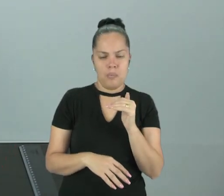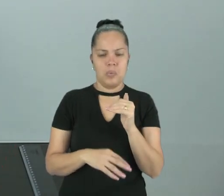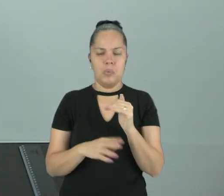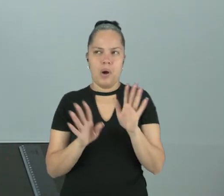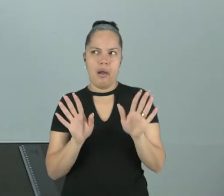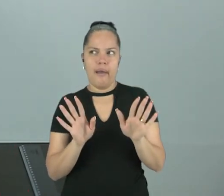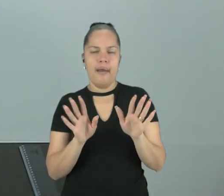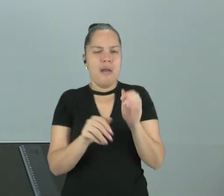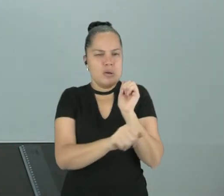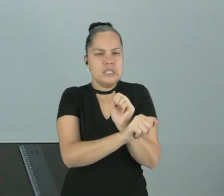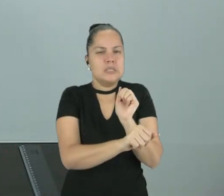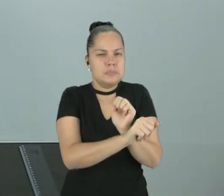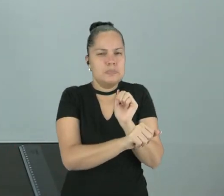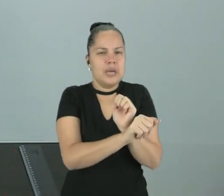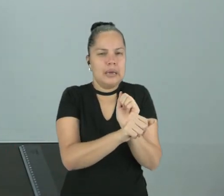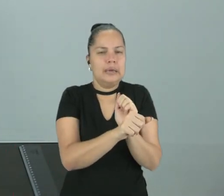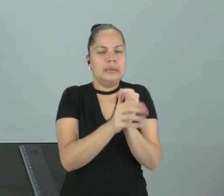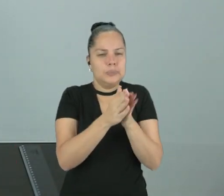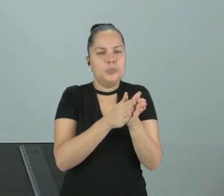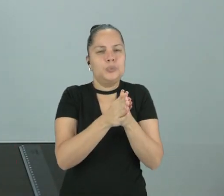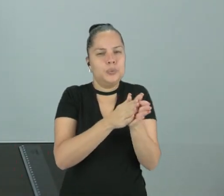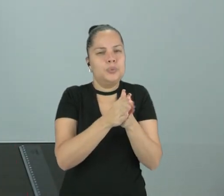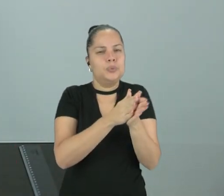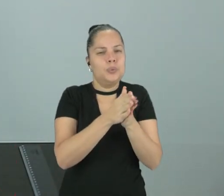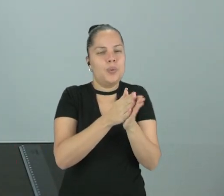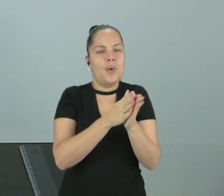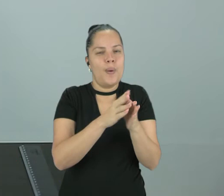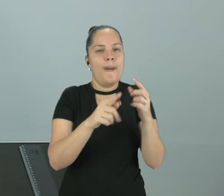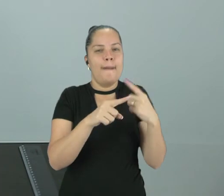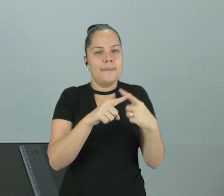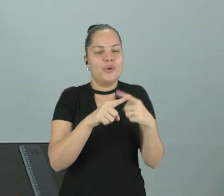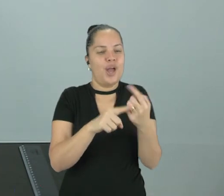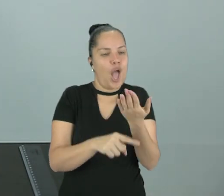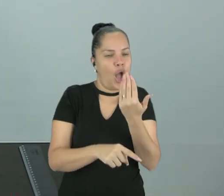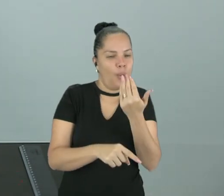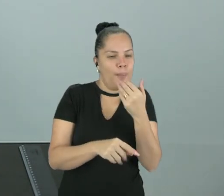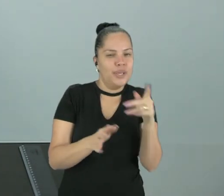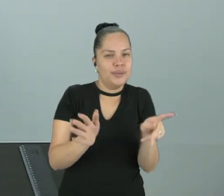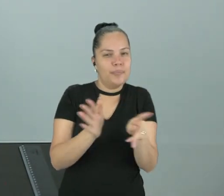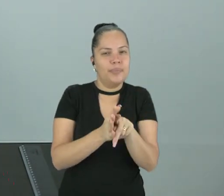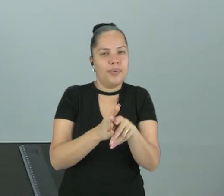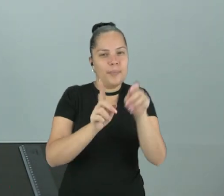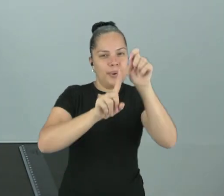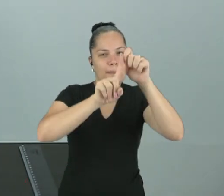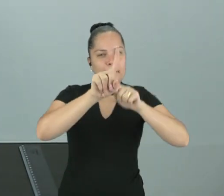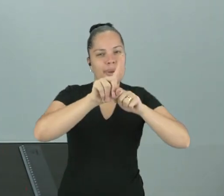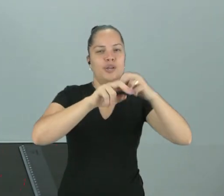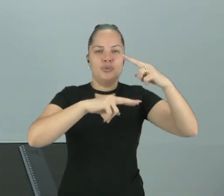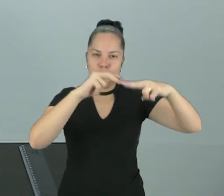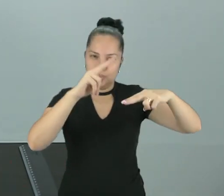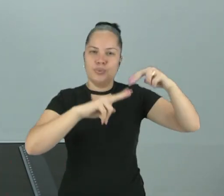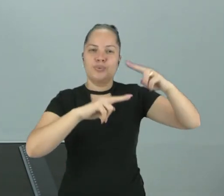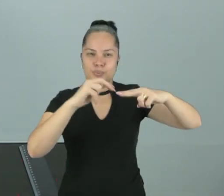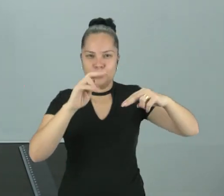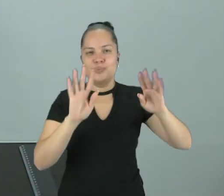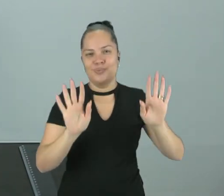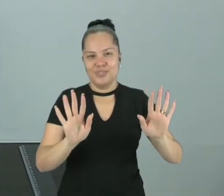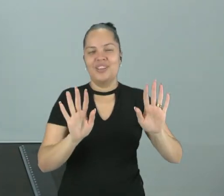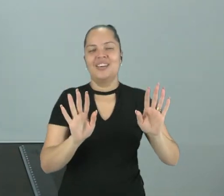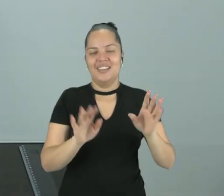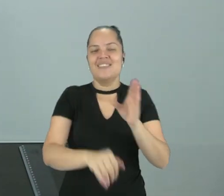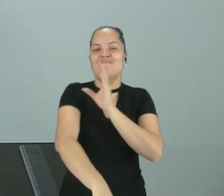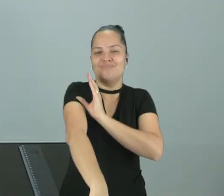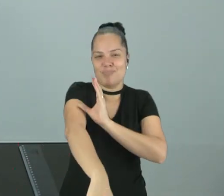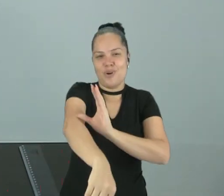junina eu espero que eles dias né para estar lá então e já é tradição né já está edição de vocês